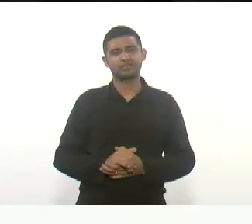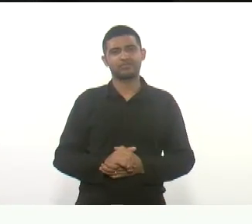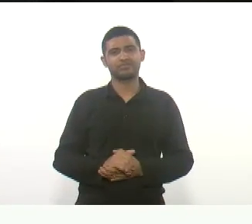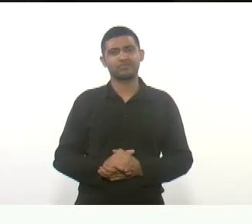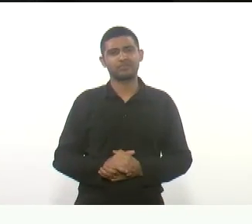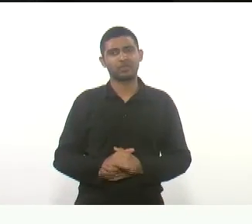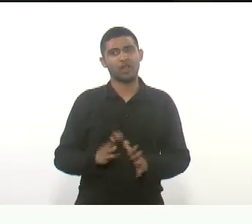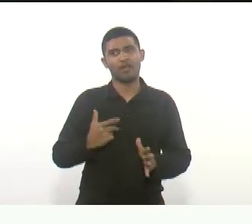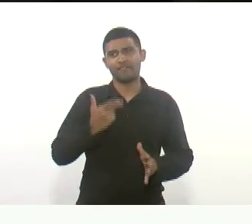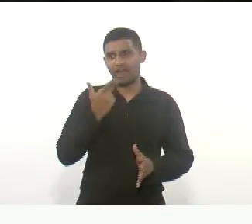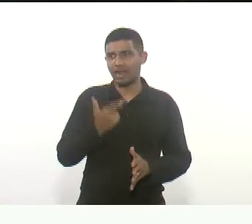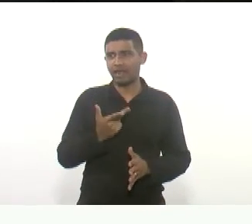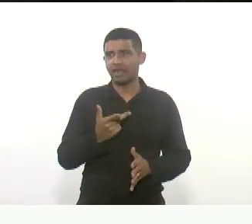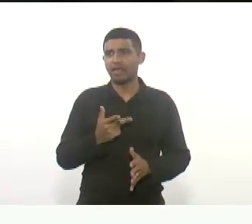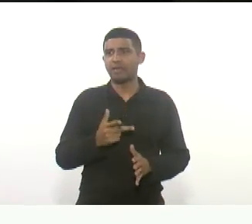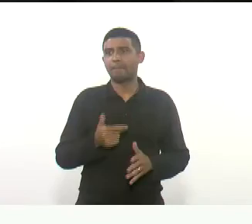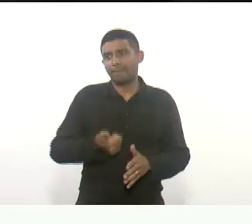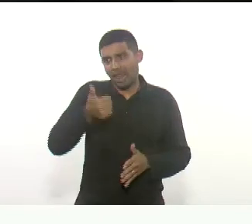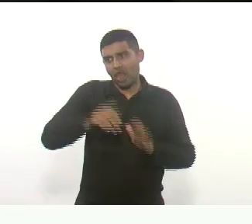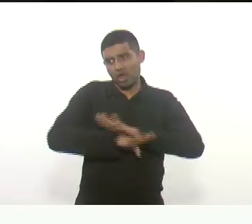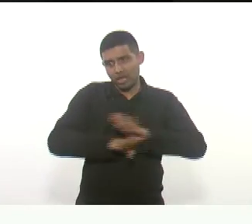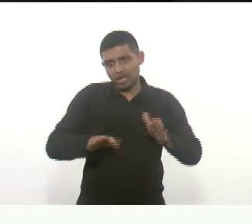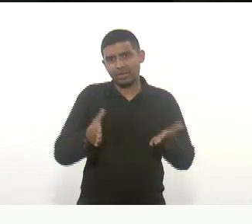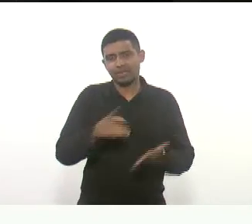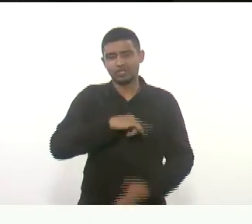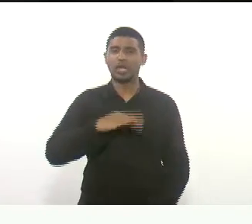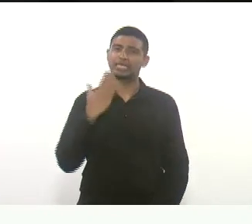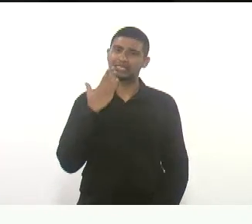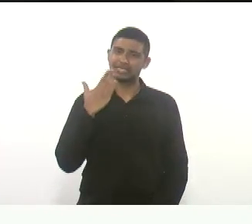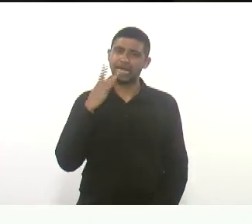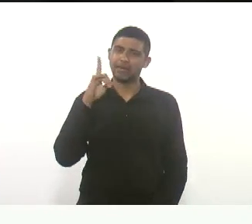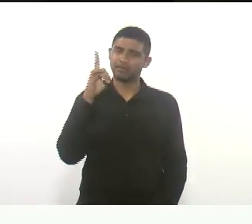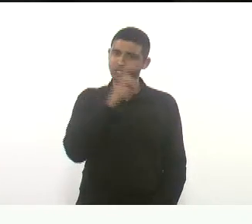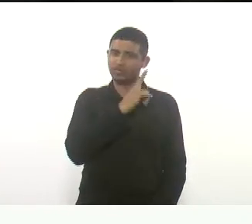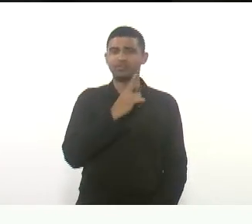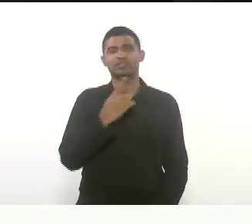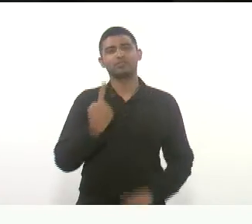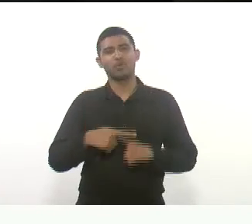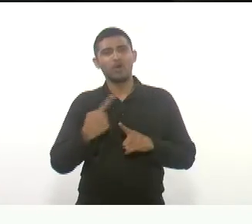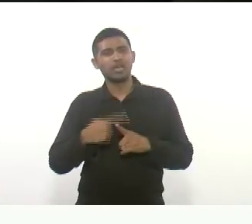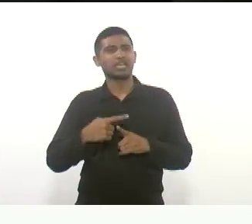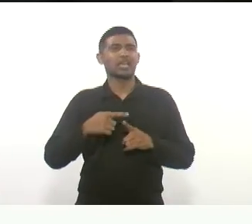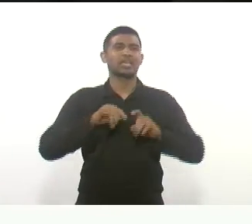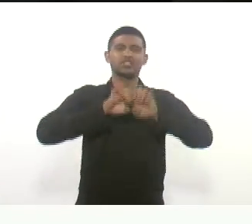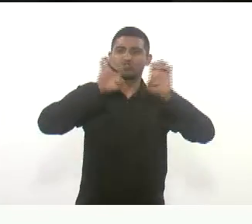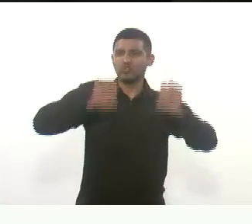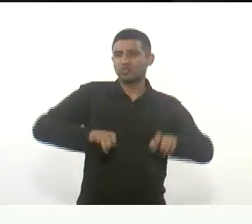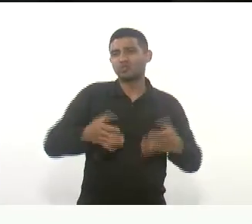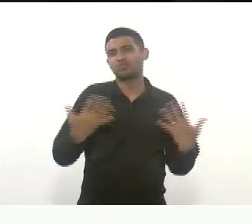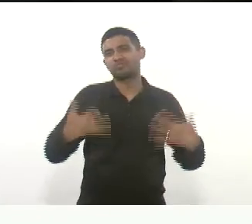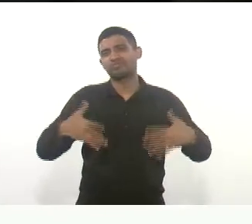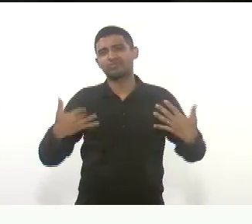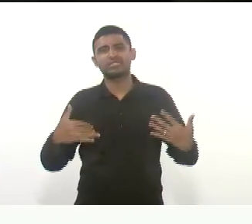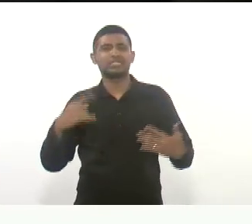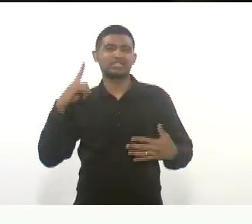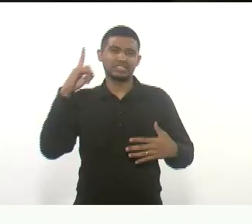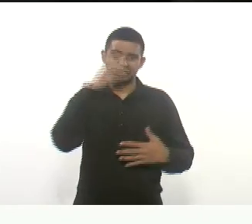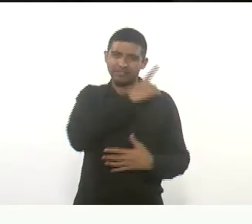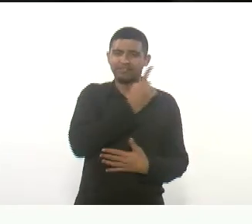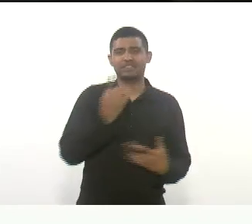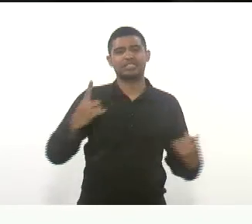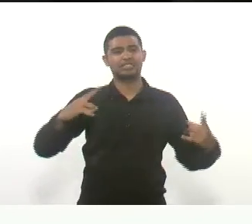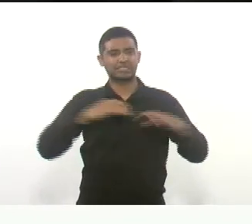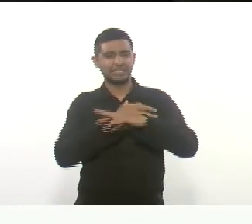chamada para vamos acabar com isso, né? E a gente sabe que isso é muito difícil pelas questões de infraestrutura, os desafios que a cidade do Rio, a região